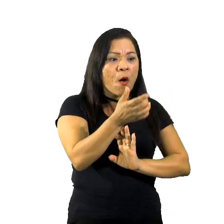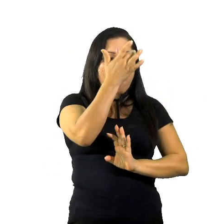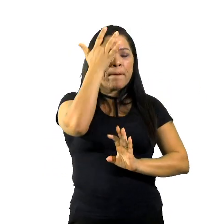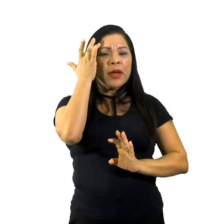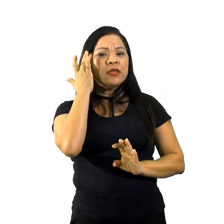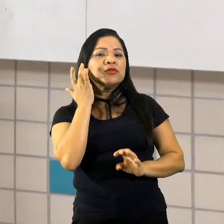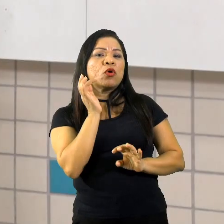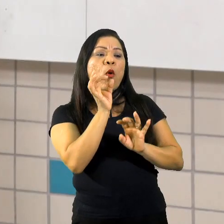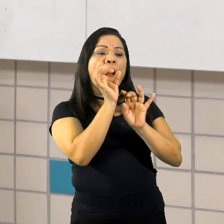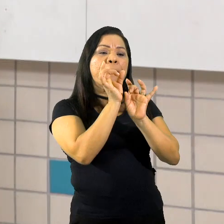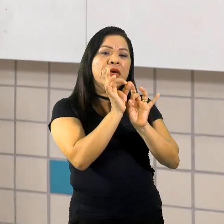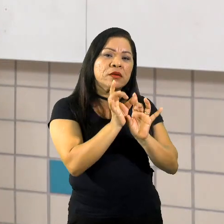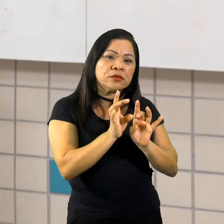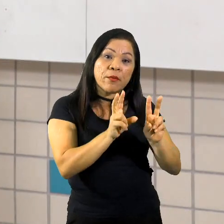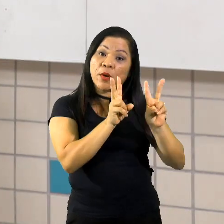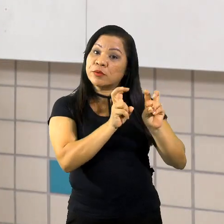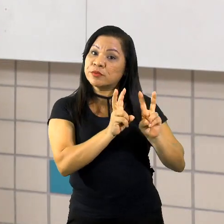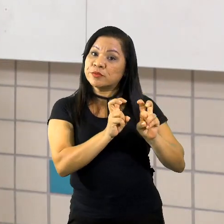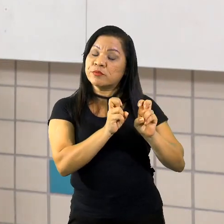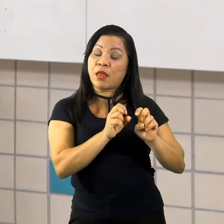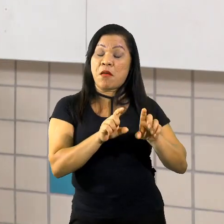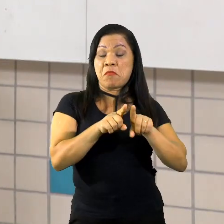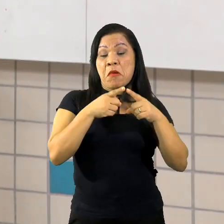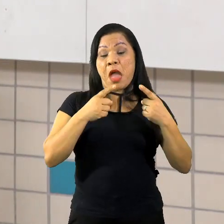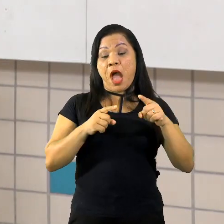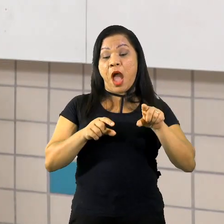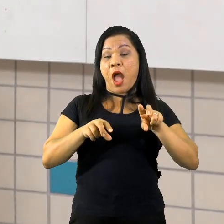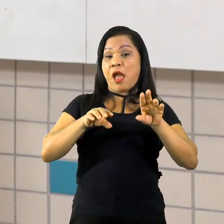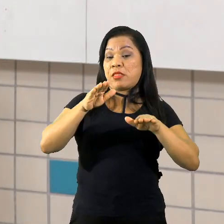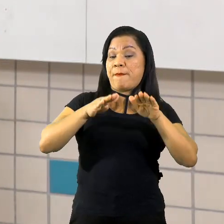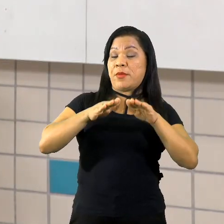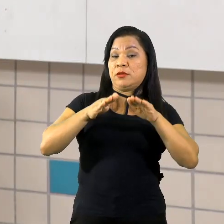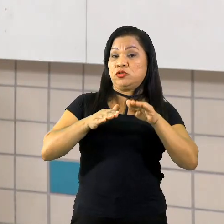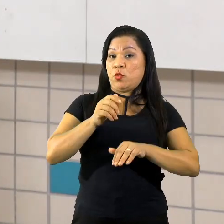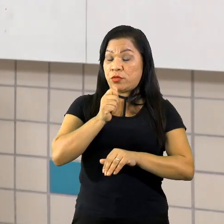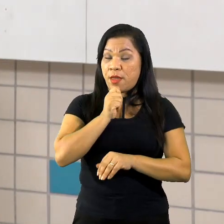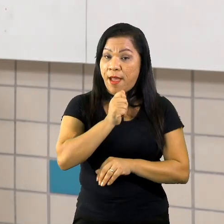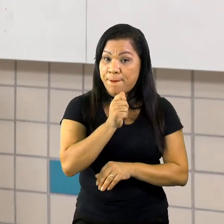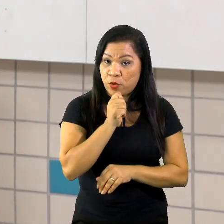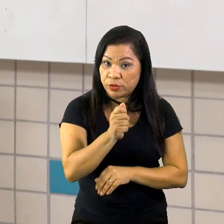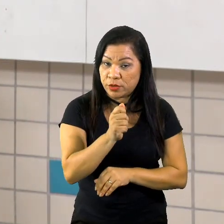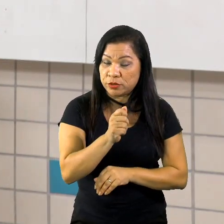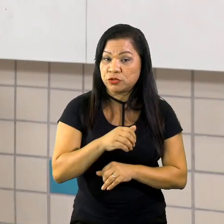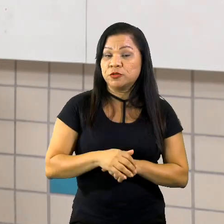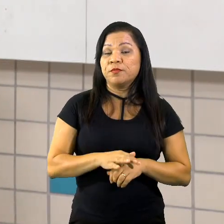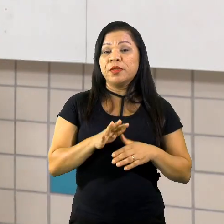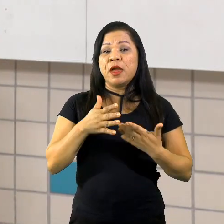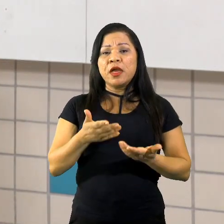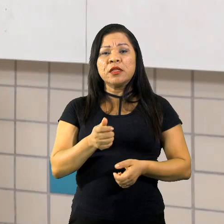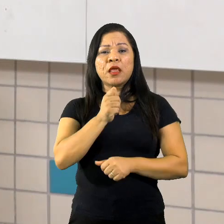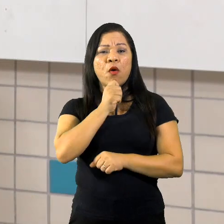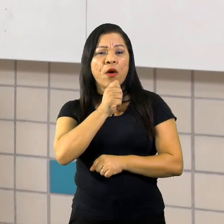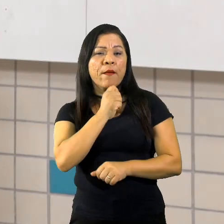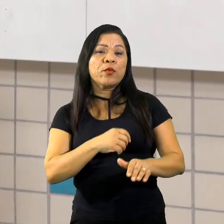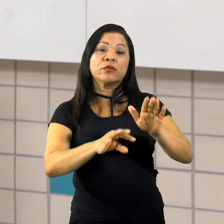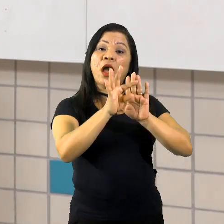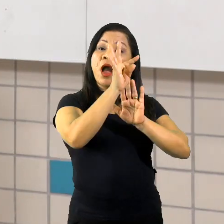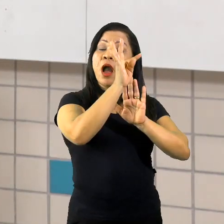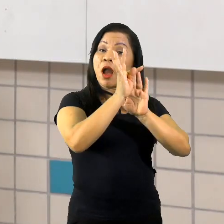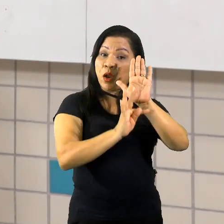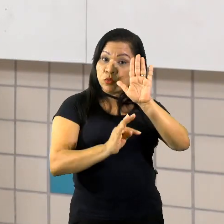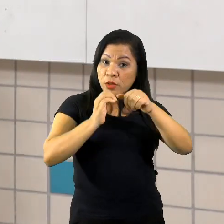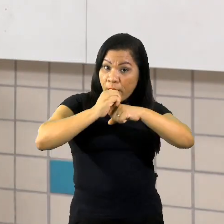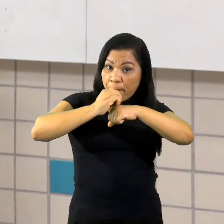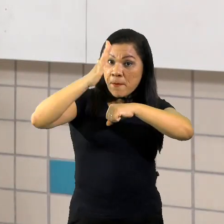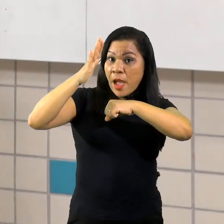depender muito do tema da reportagem. Então, lembre-se, a reportagem é um texto maior do que a